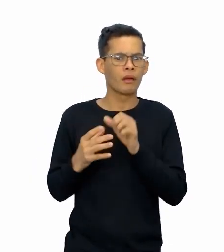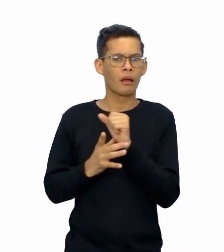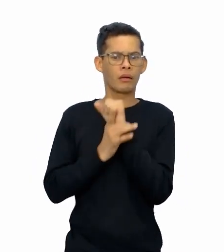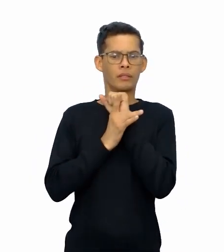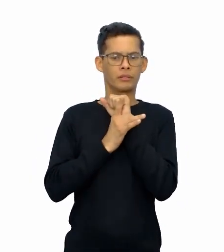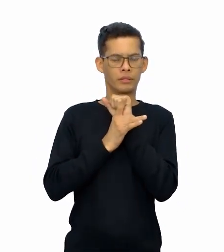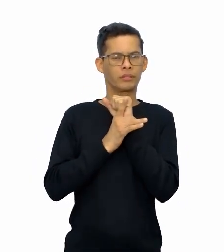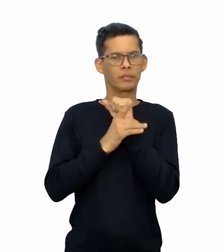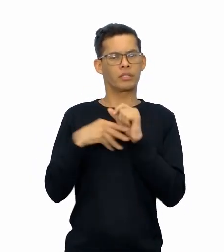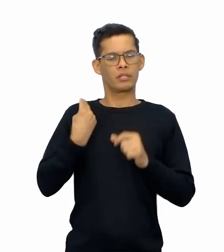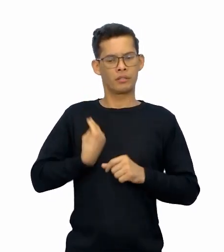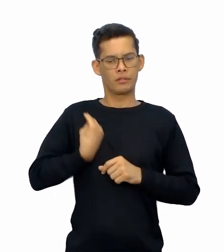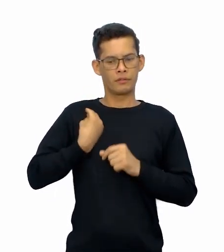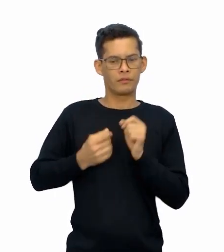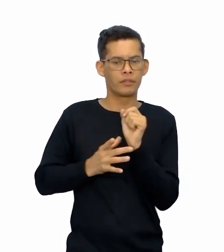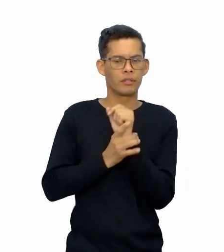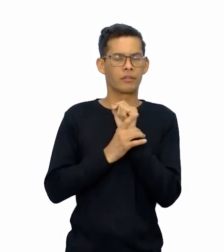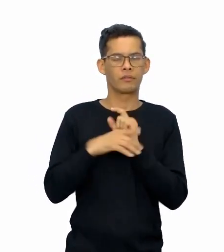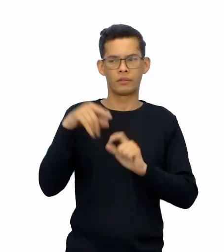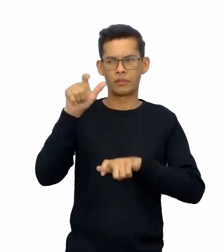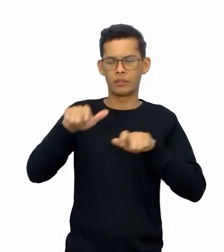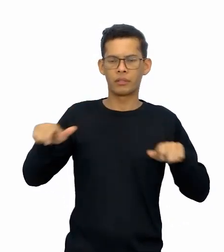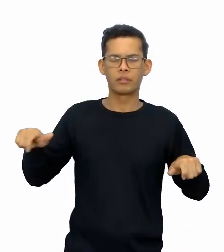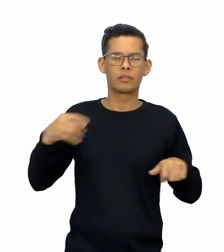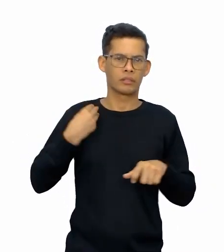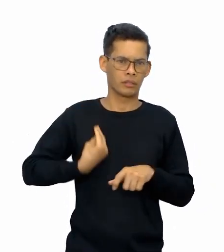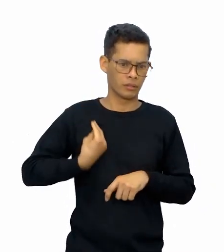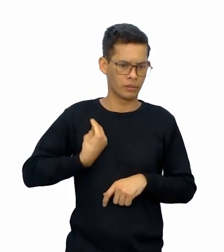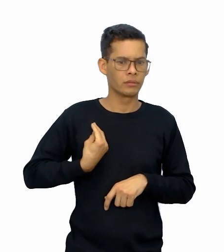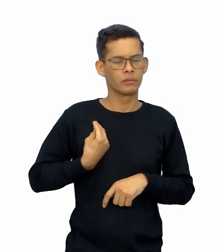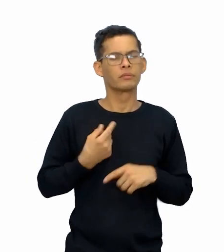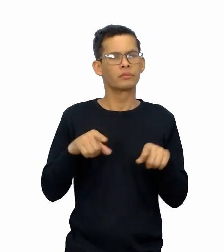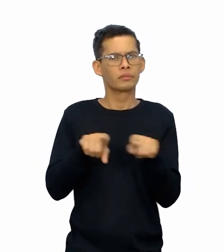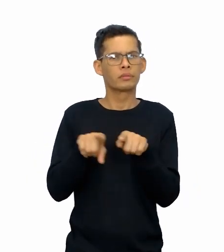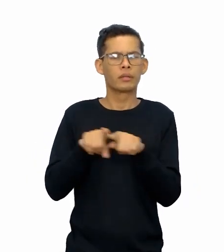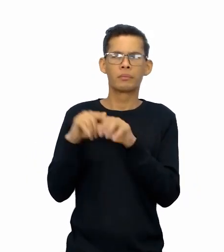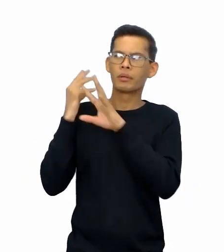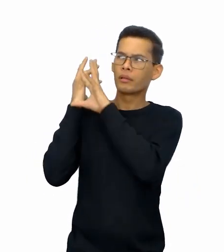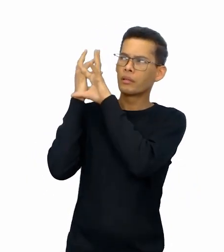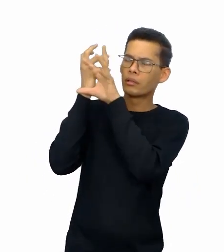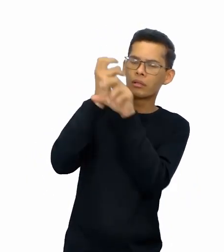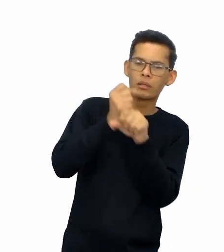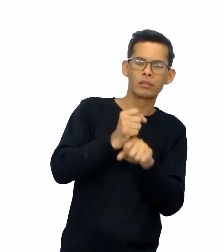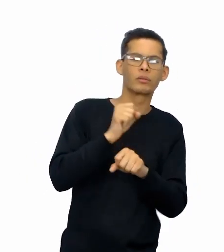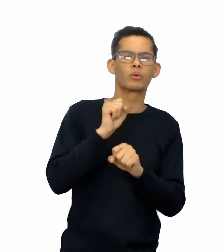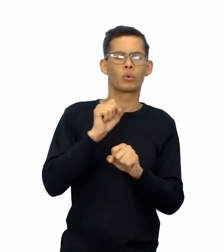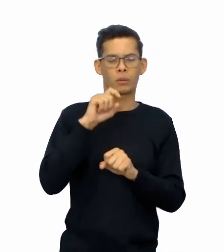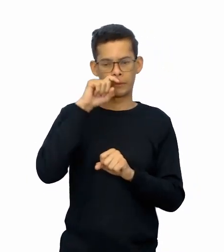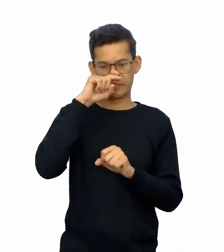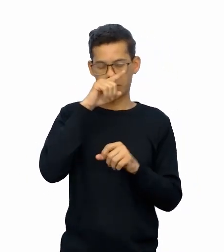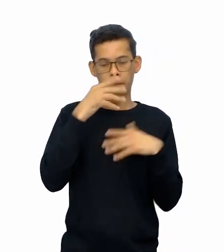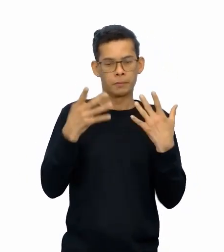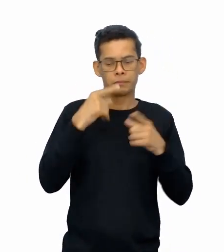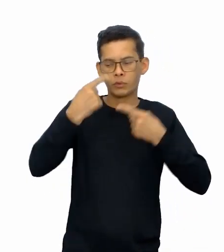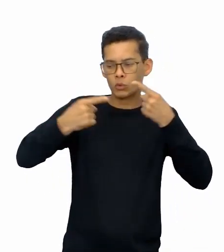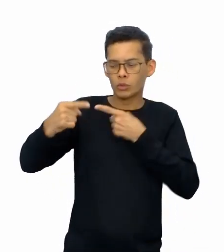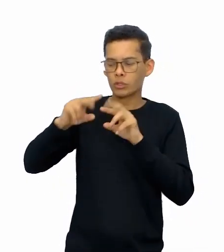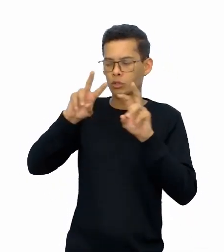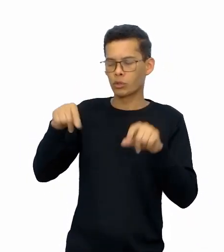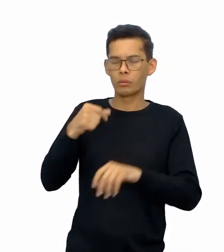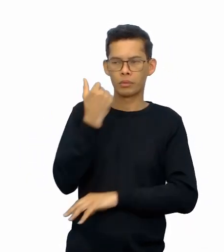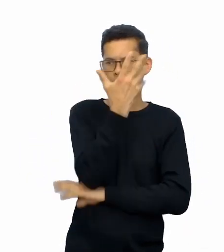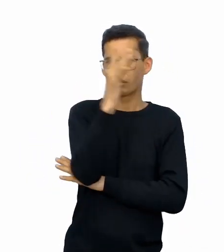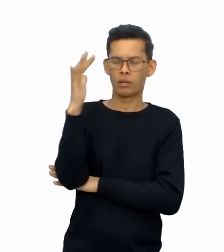da espécie e, em meio a tudo isso, né, trazer, resgatar de novo discussões sobre a natureza da ciência,